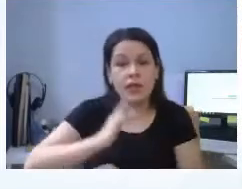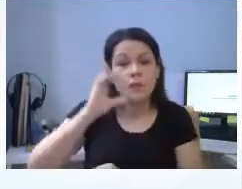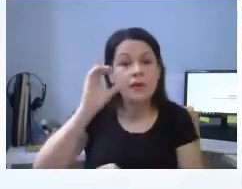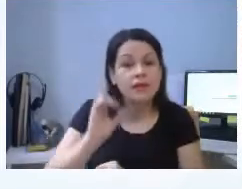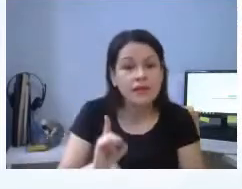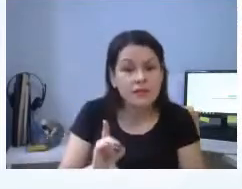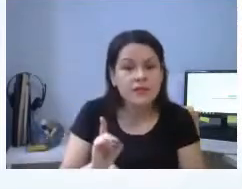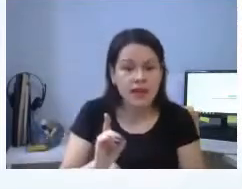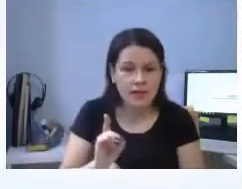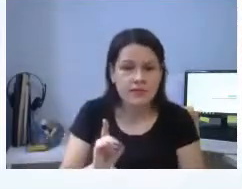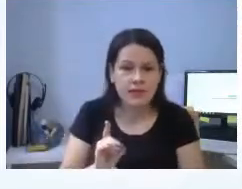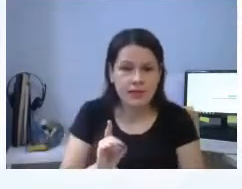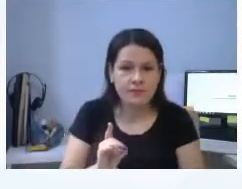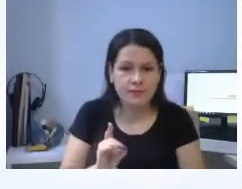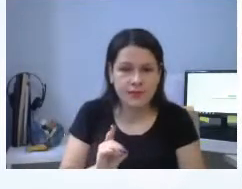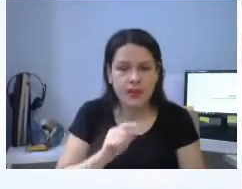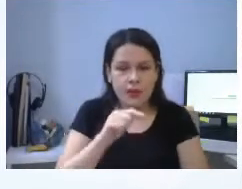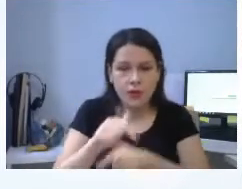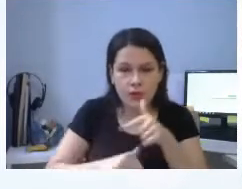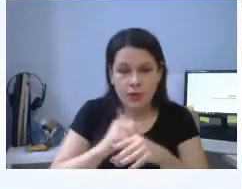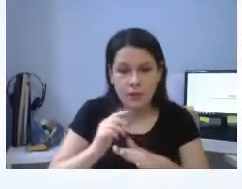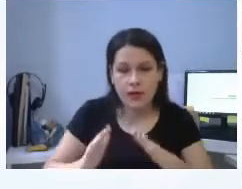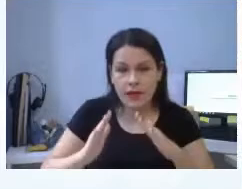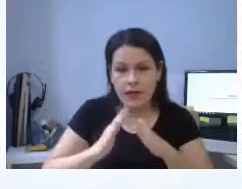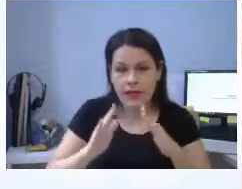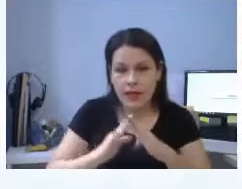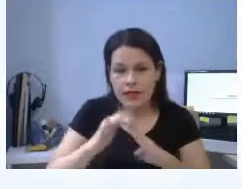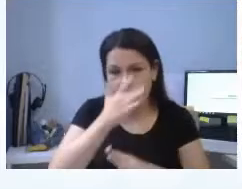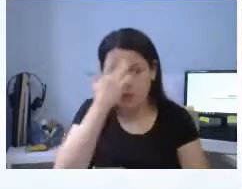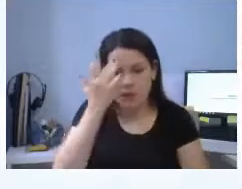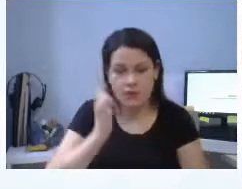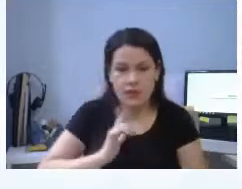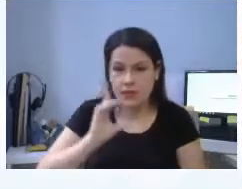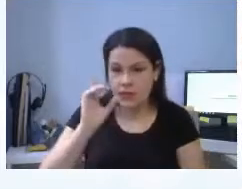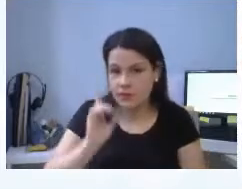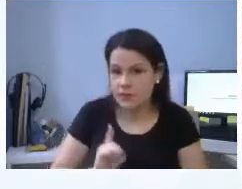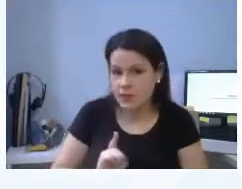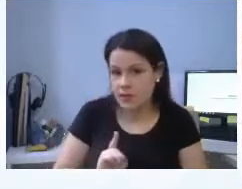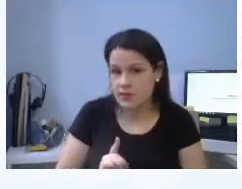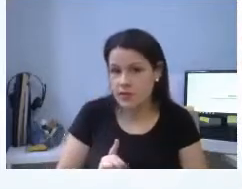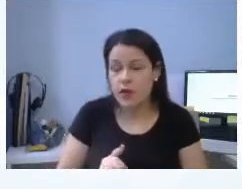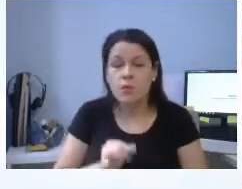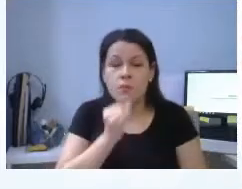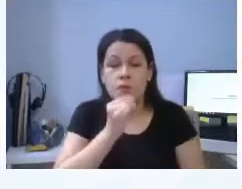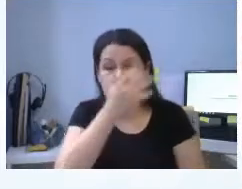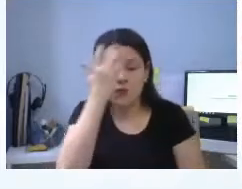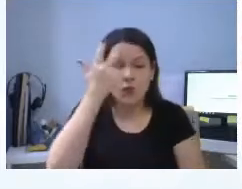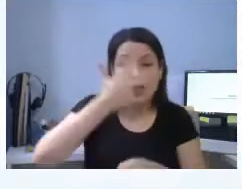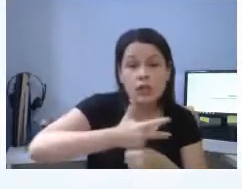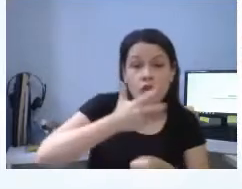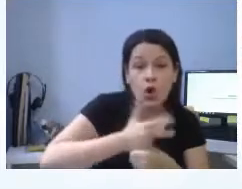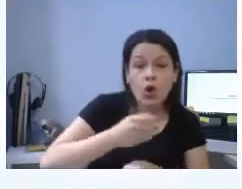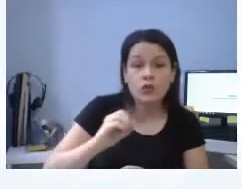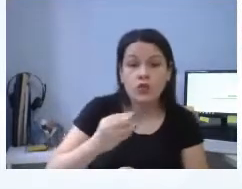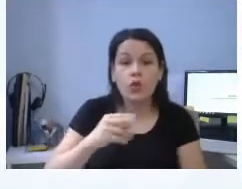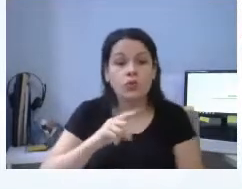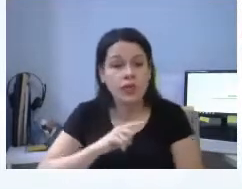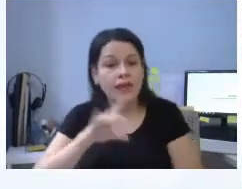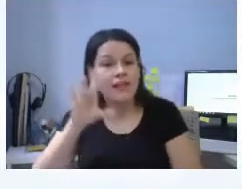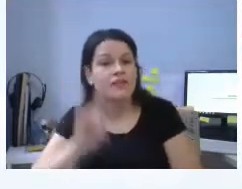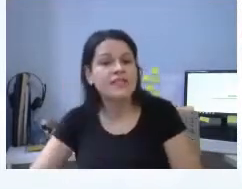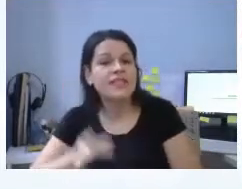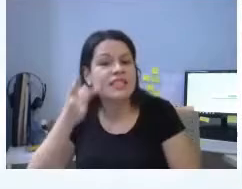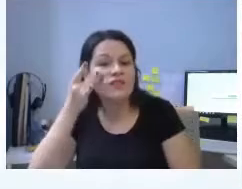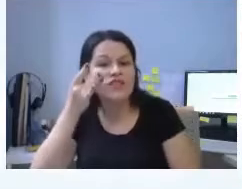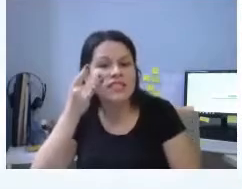do trabalho remoto com deficientes, de proporcionar ao idoso e ao deficiente, né? Ali são coisas